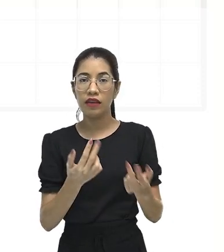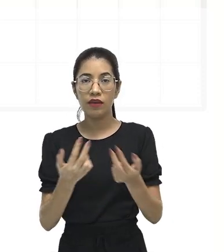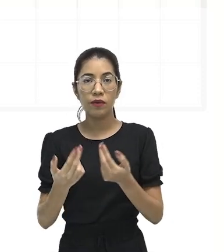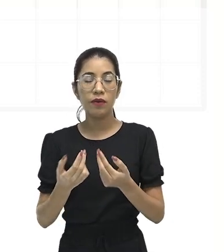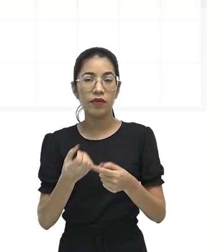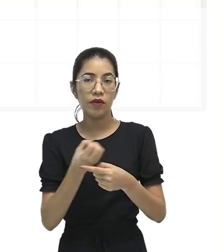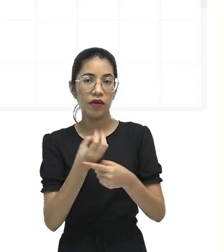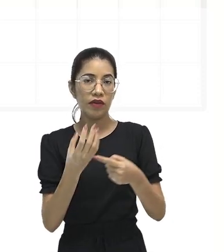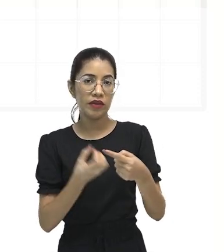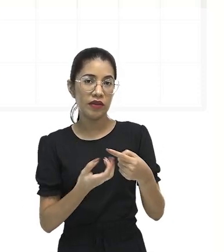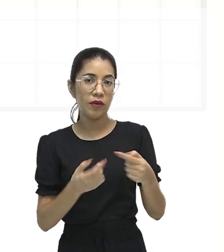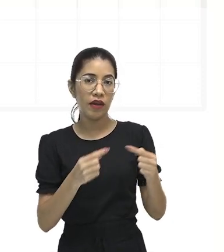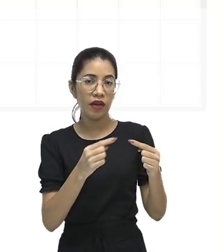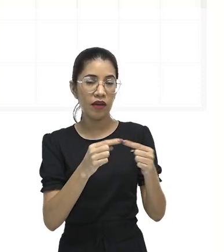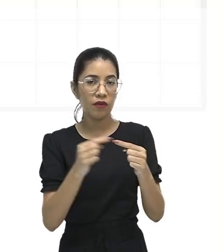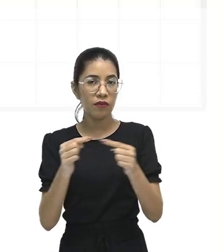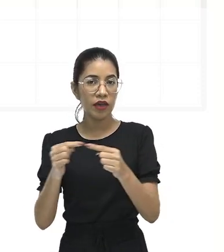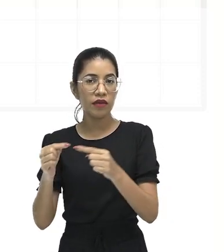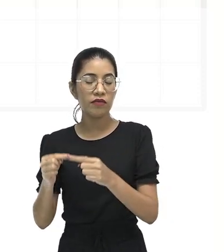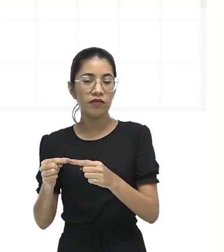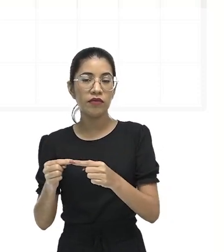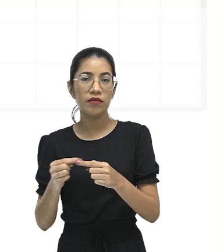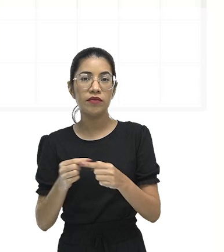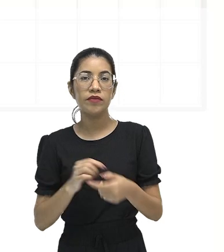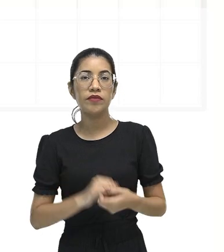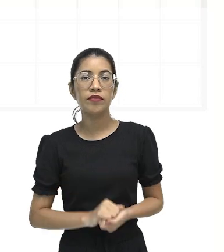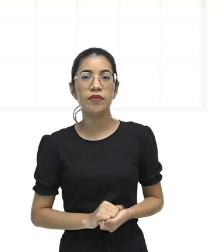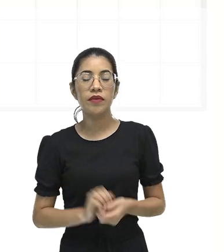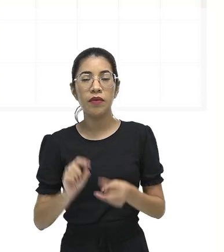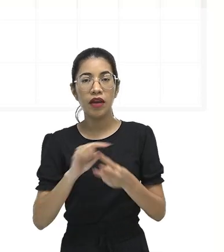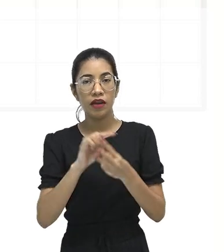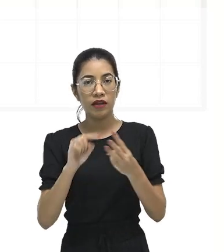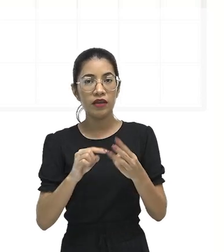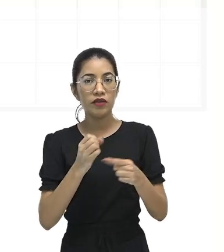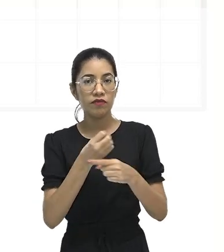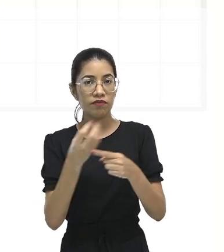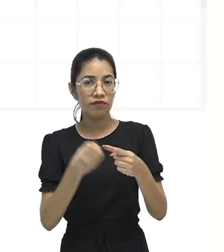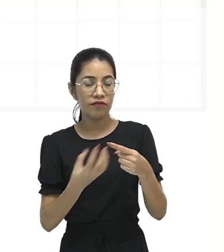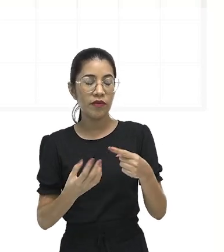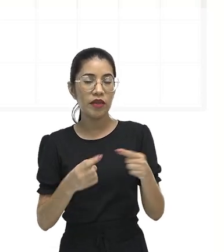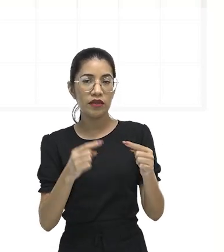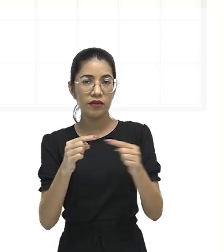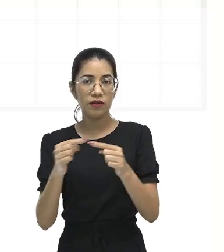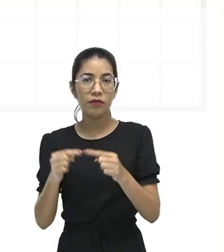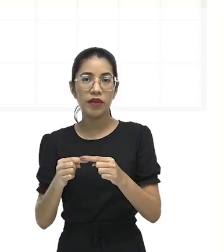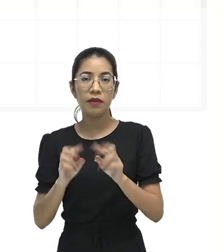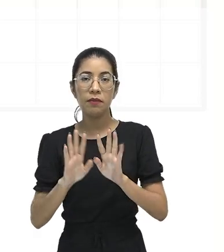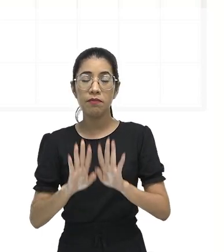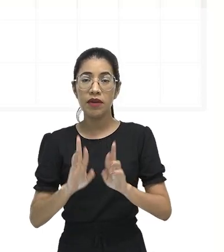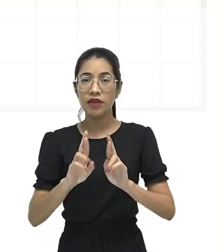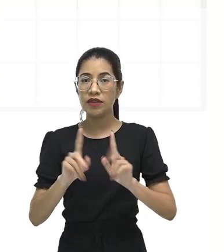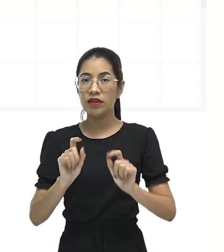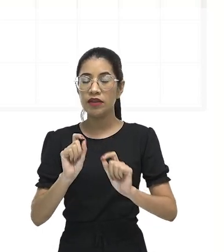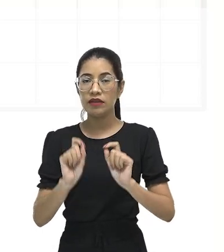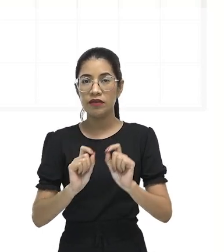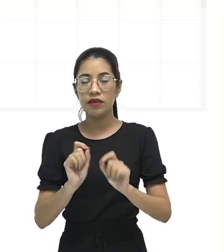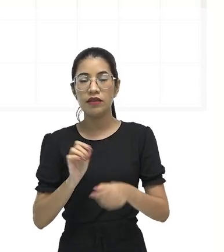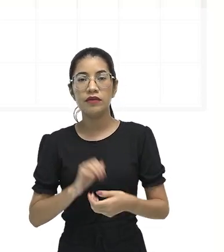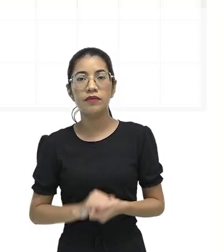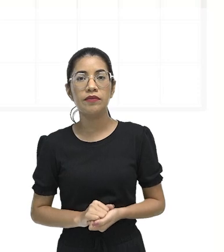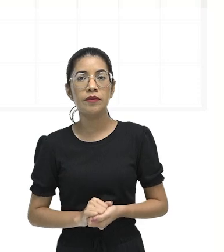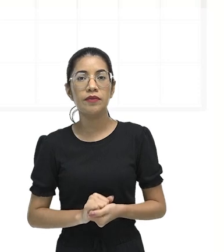aqui é igual a essa, que é igual a essa, tá? A diferença é que elas foram divididas